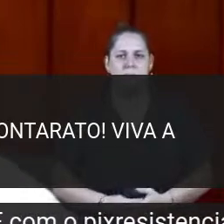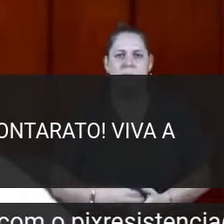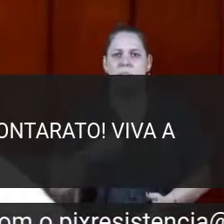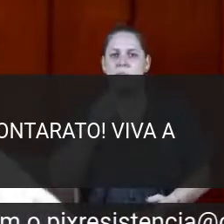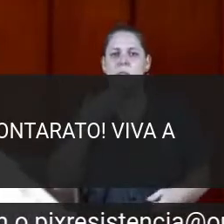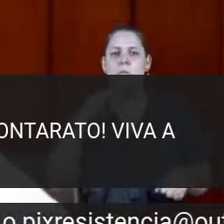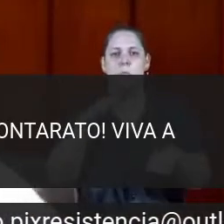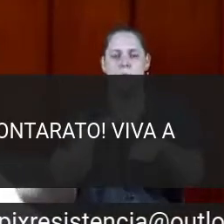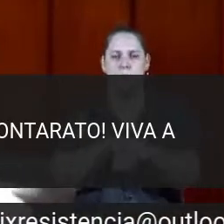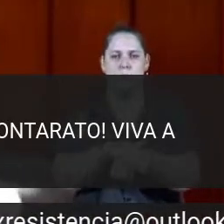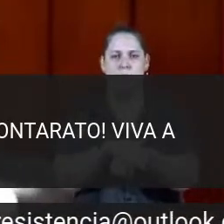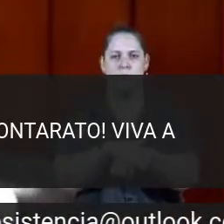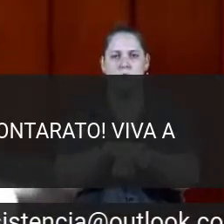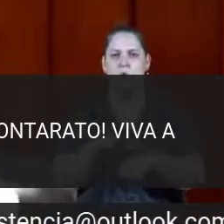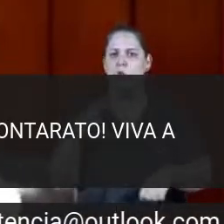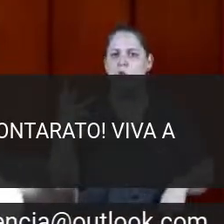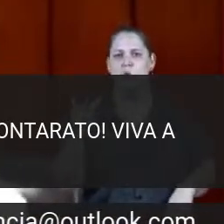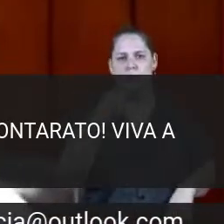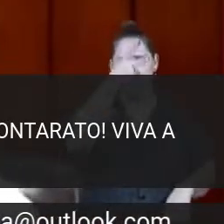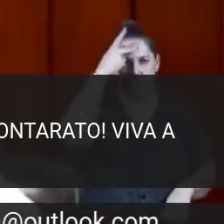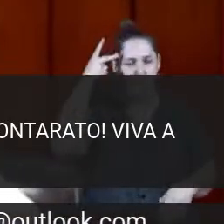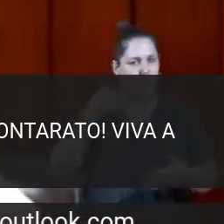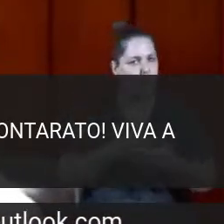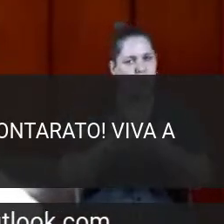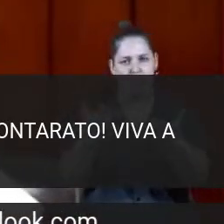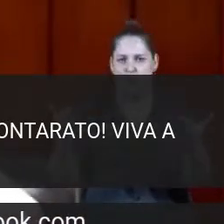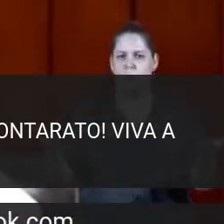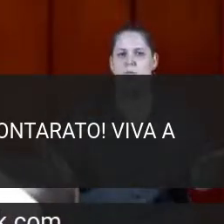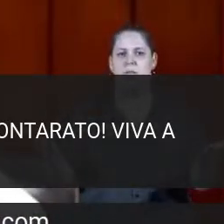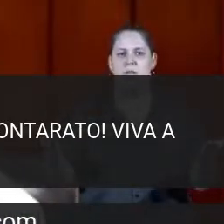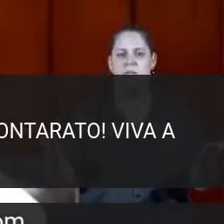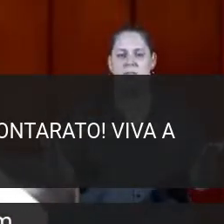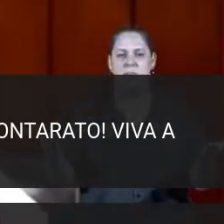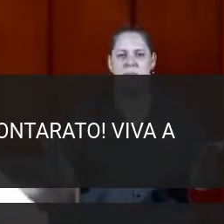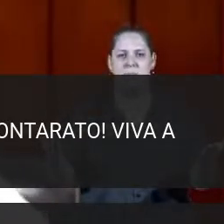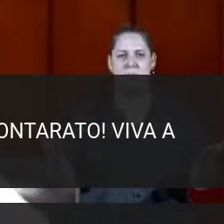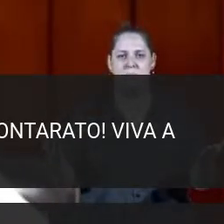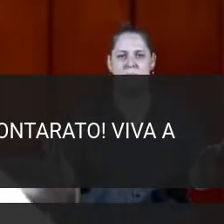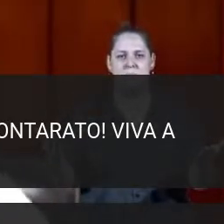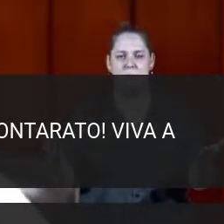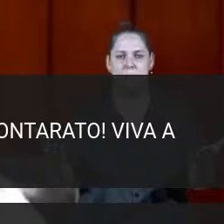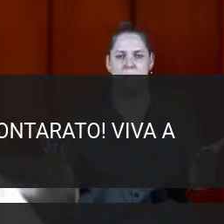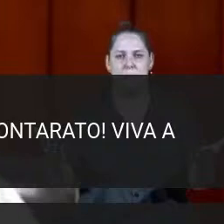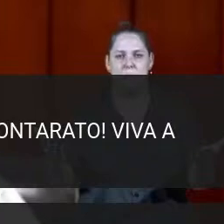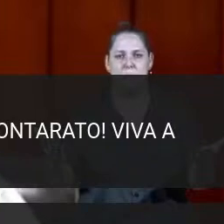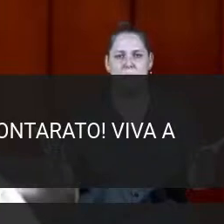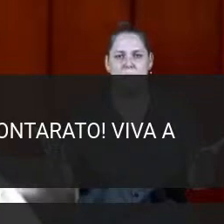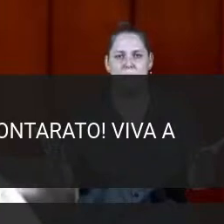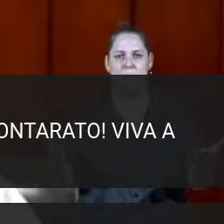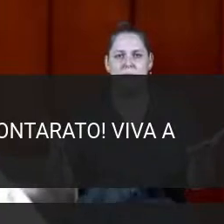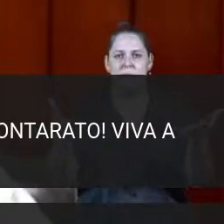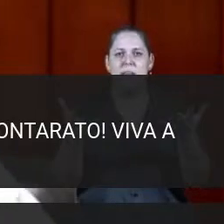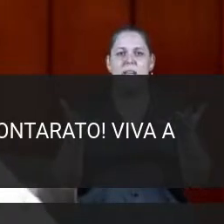Uma boa noite a todos os companheiros e companheiras.